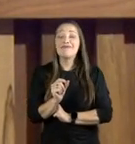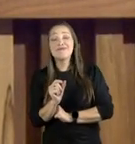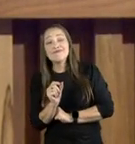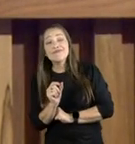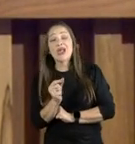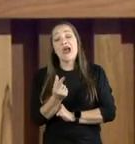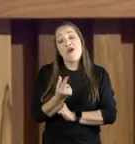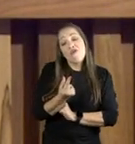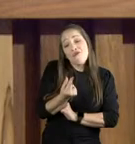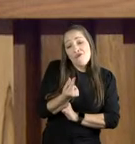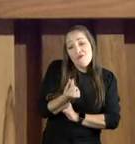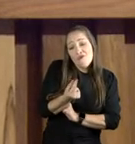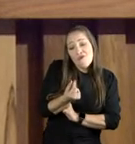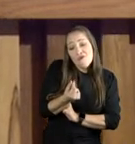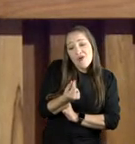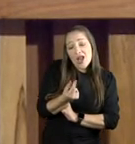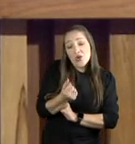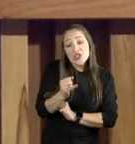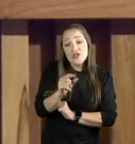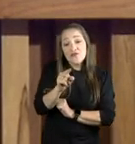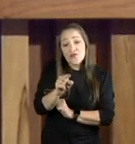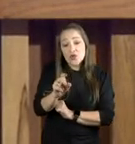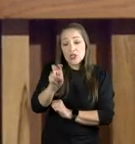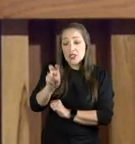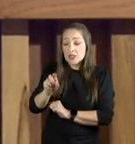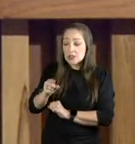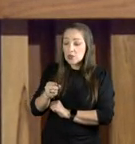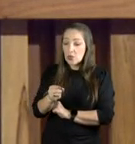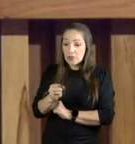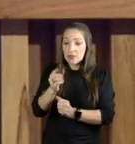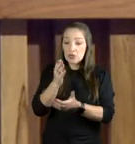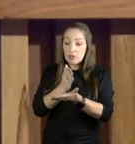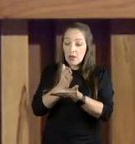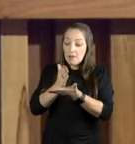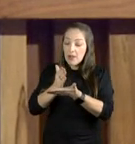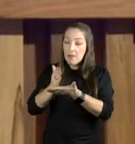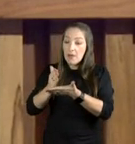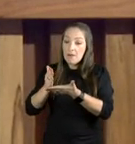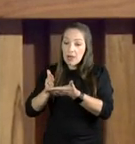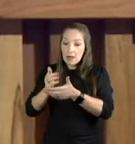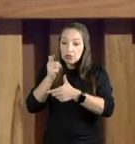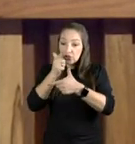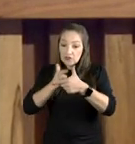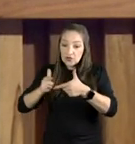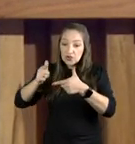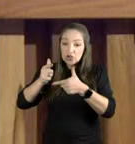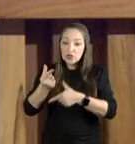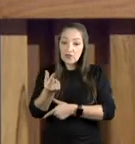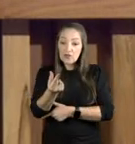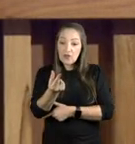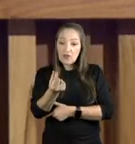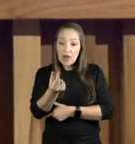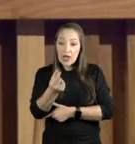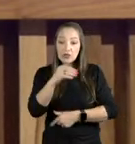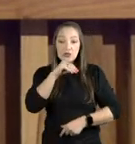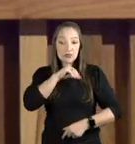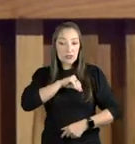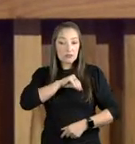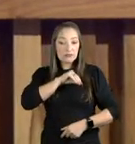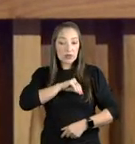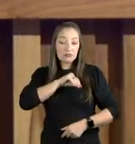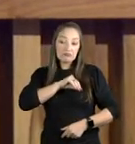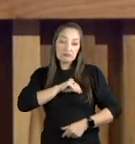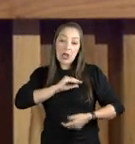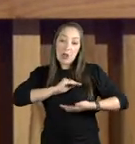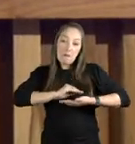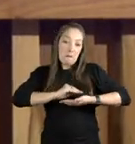se você tivesse esse valor de 5 mil dividido pelo valor do rendimento mensal que a poupança, por exemplo, te